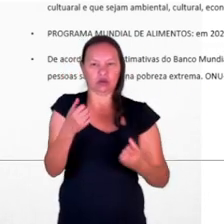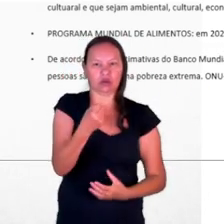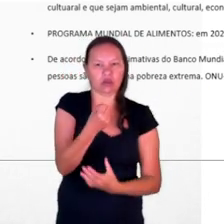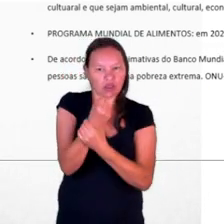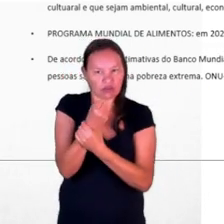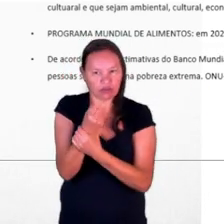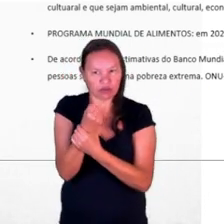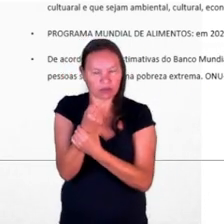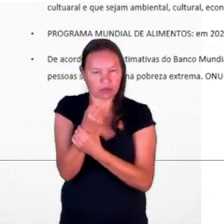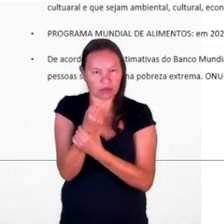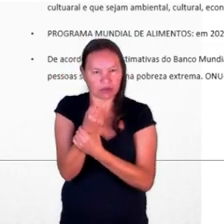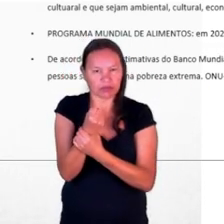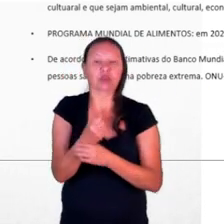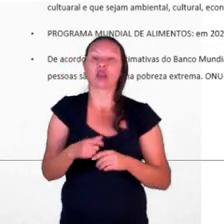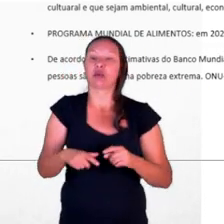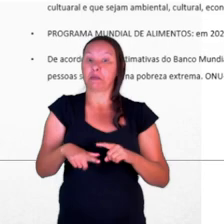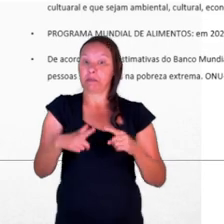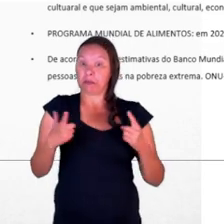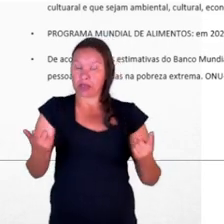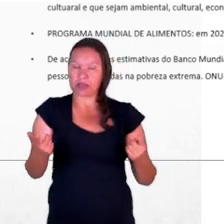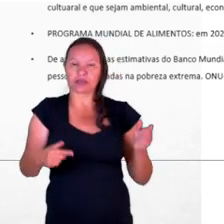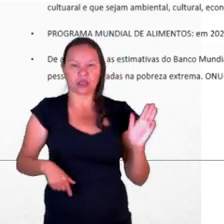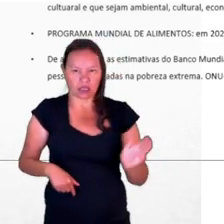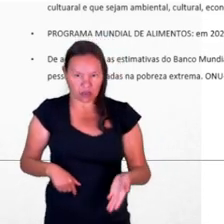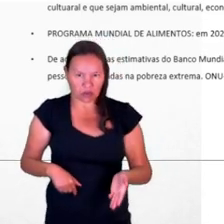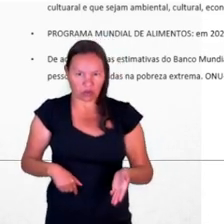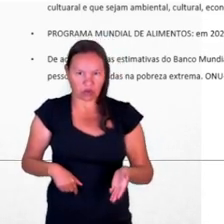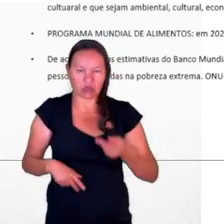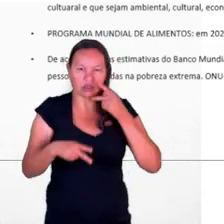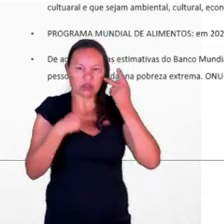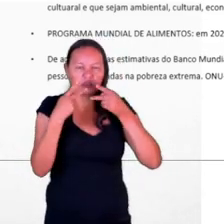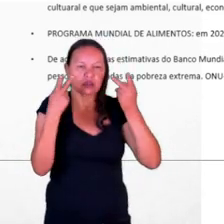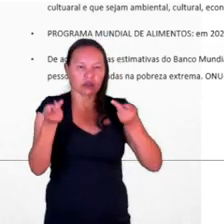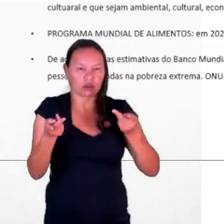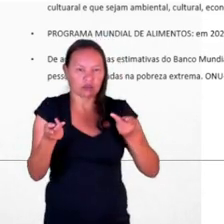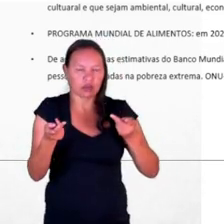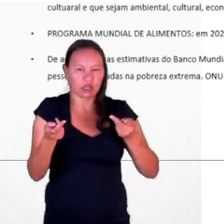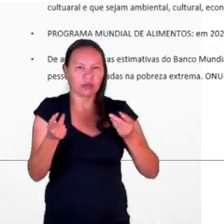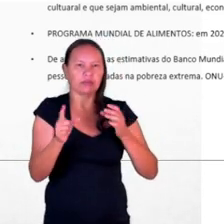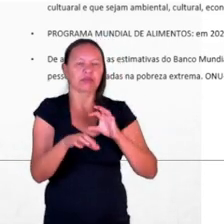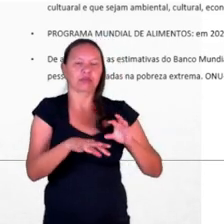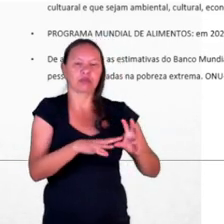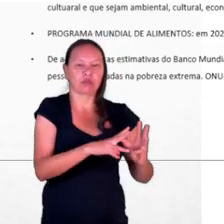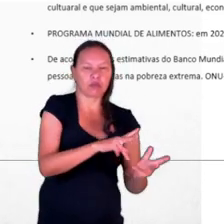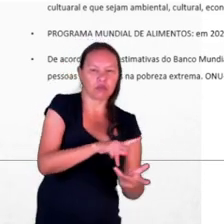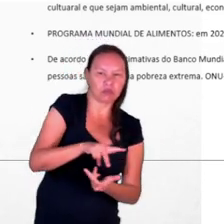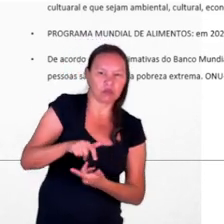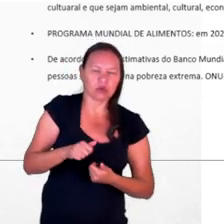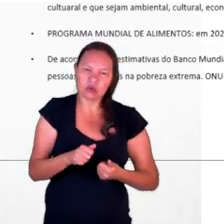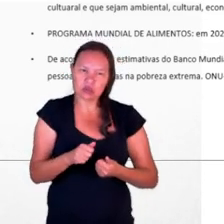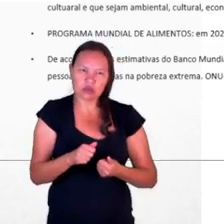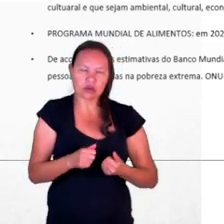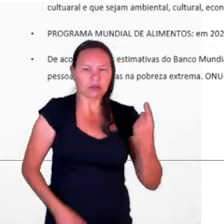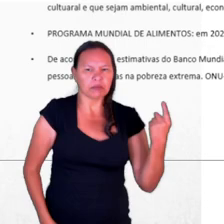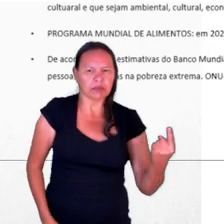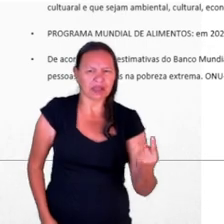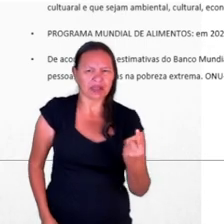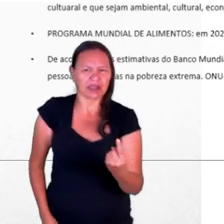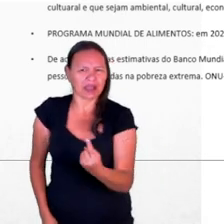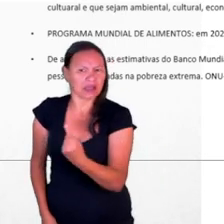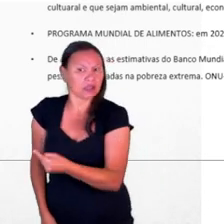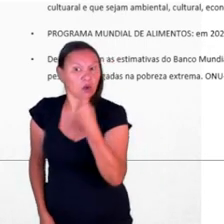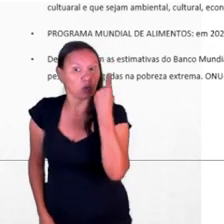sustentáveis agora eu queria falar sobre um dado do Banco Mundial ele diz o seguinte para cada